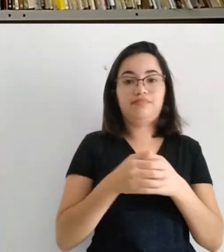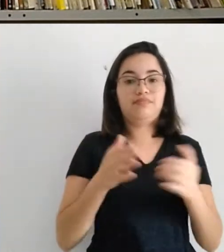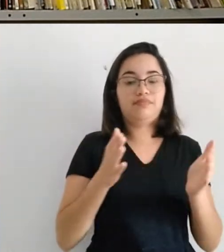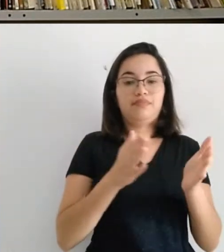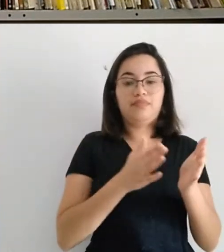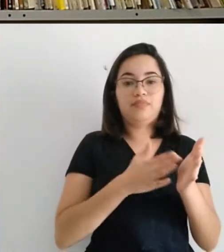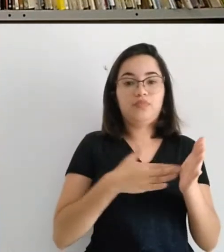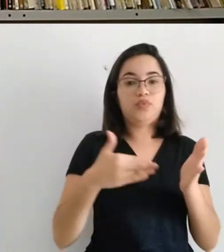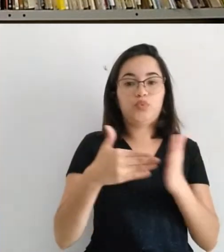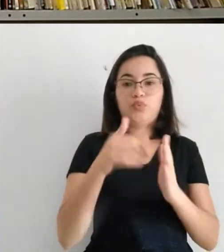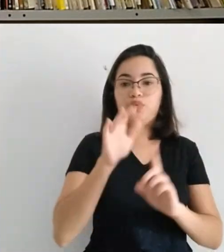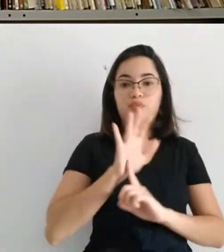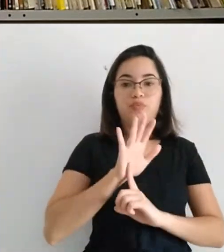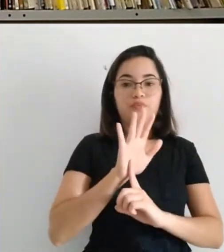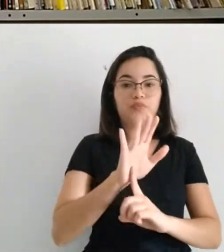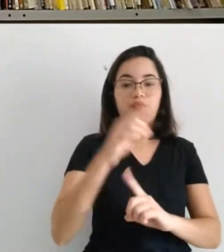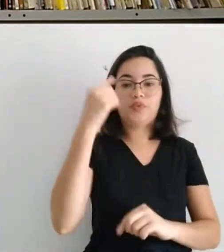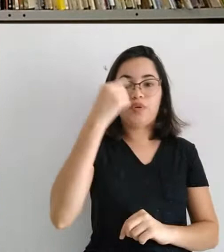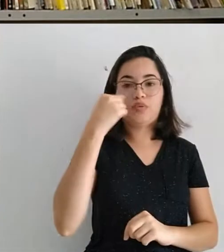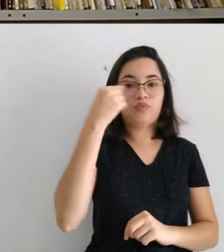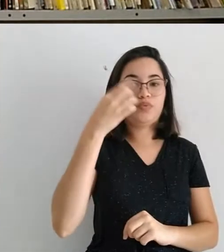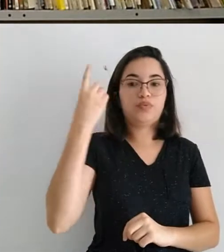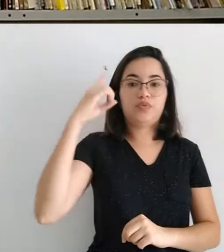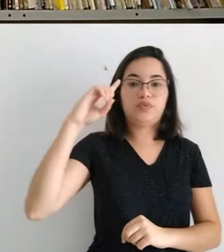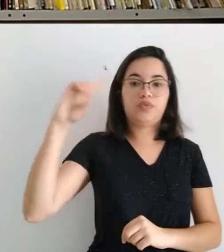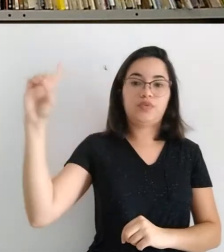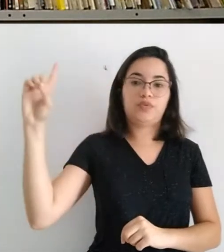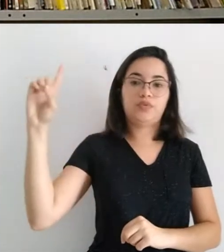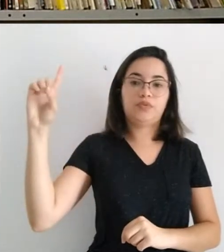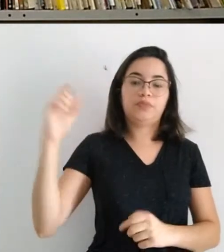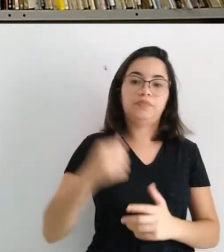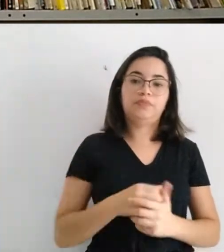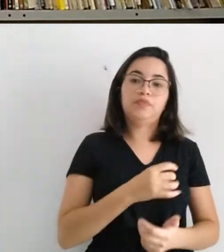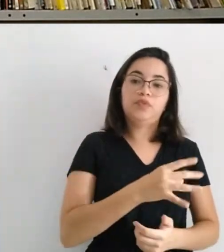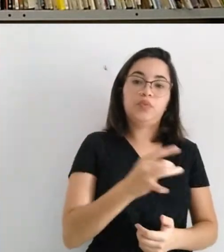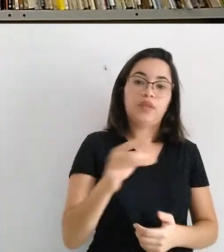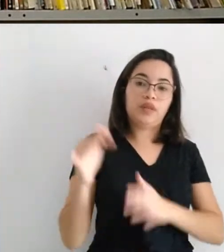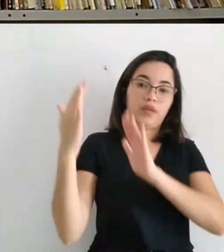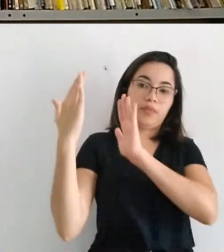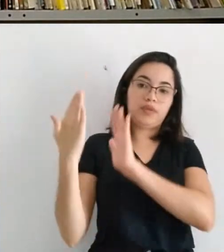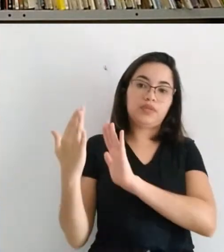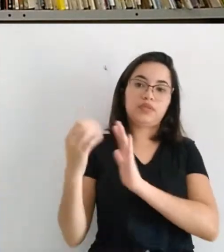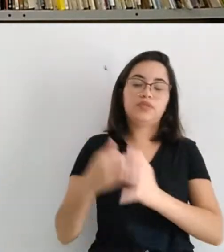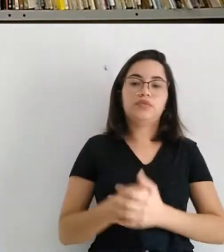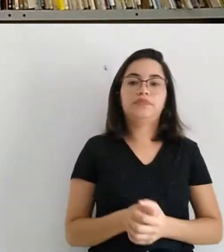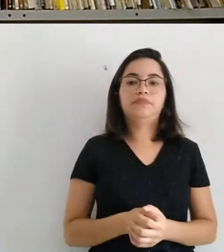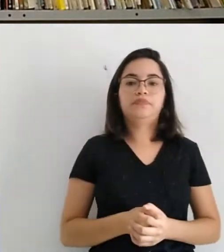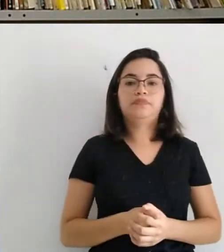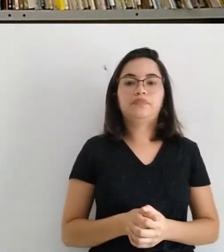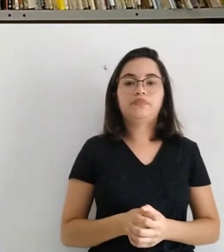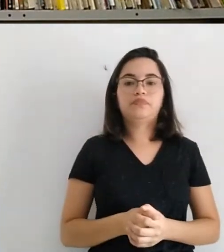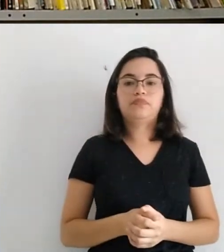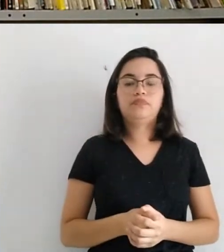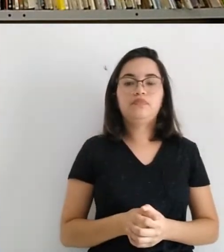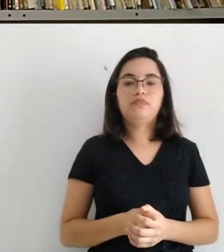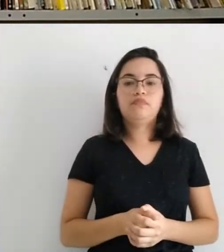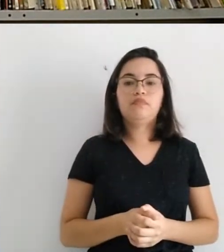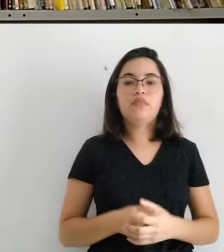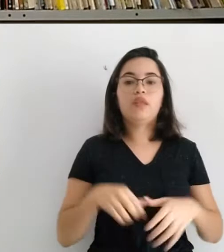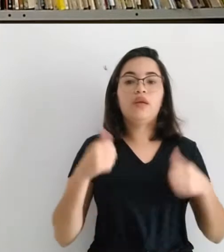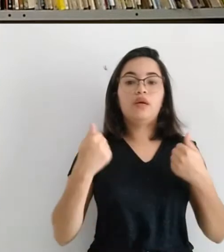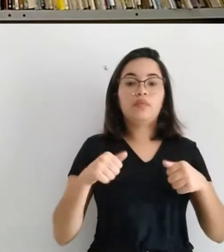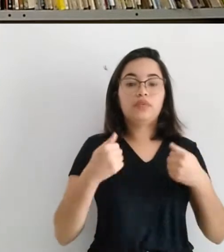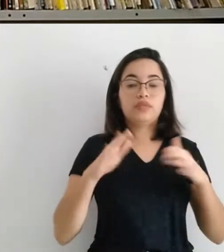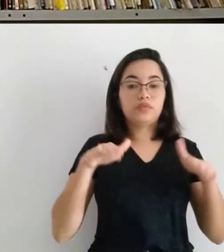tudo está patente aos olhos de Deus, no eterno presente. Precisamos, então,